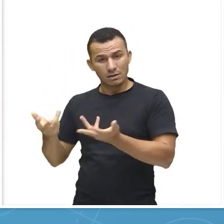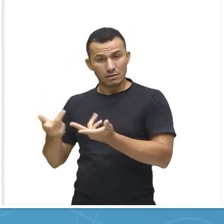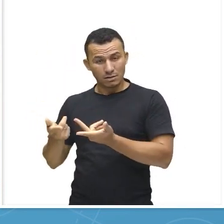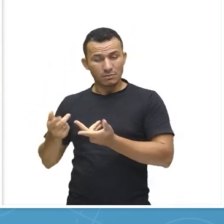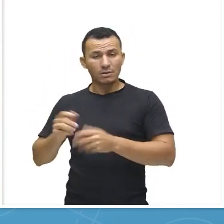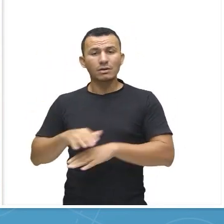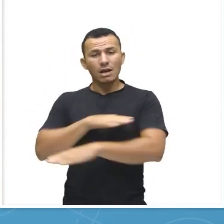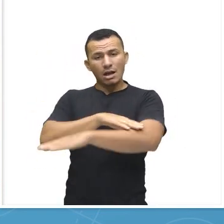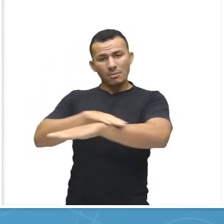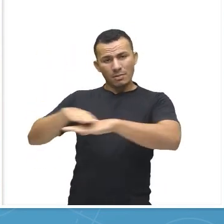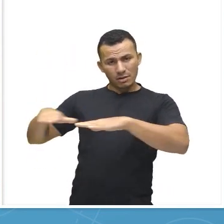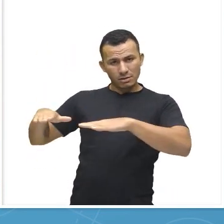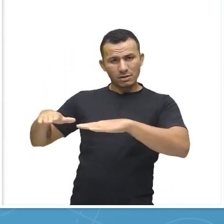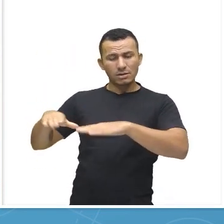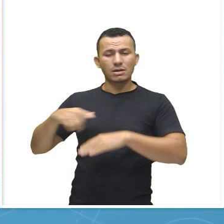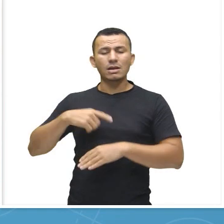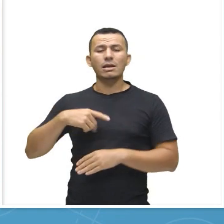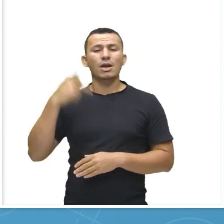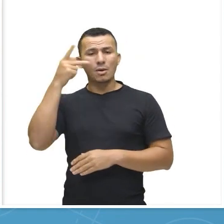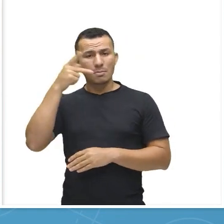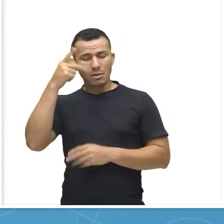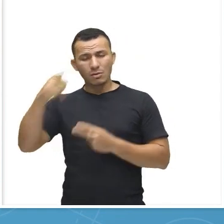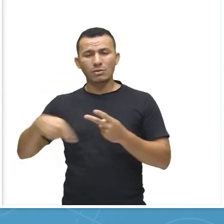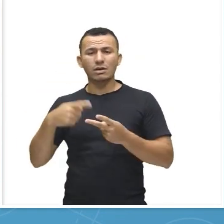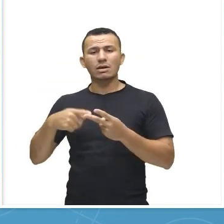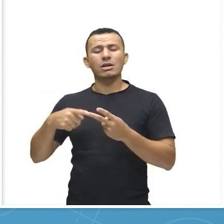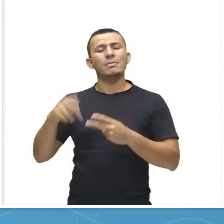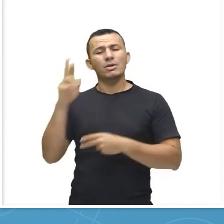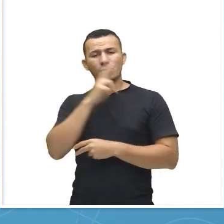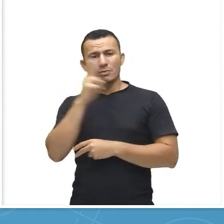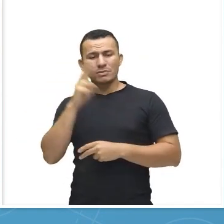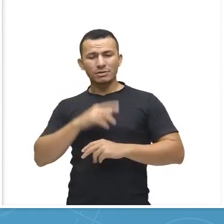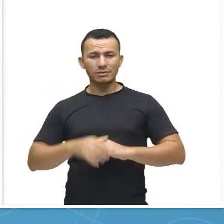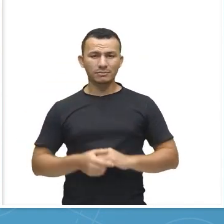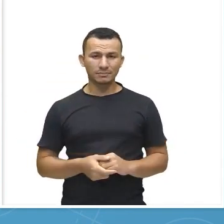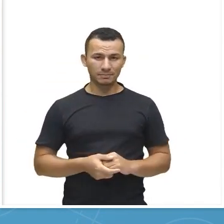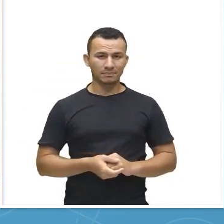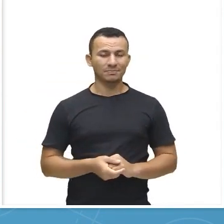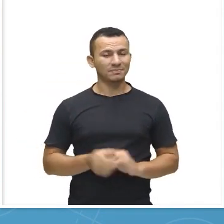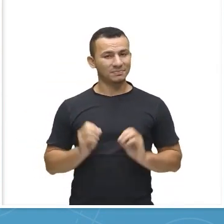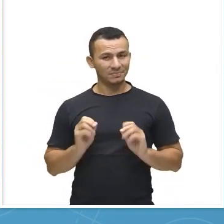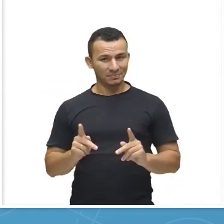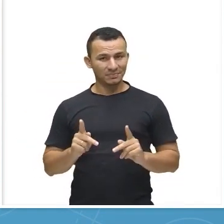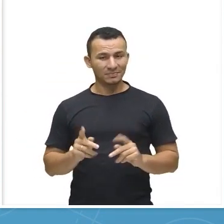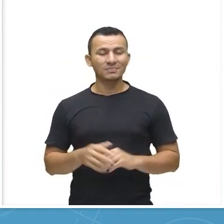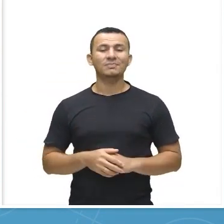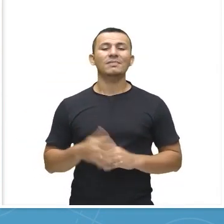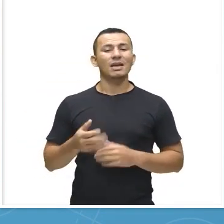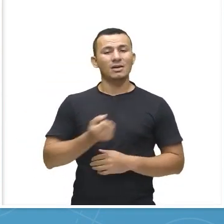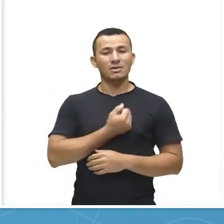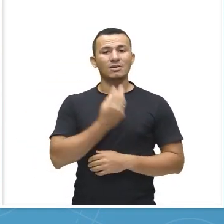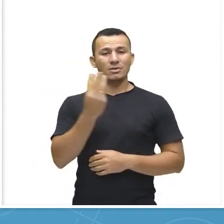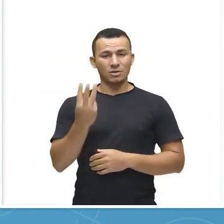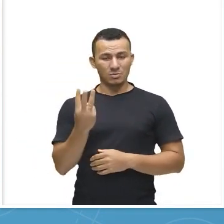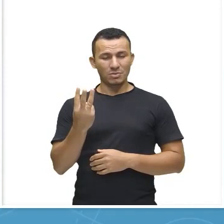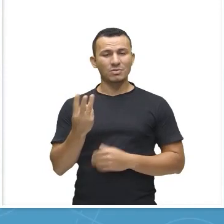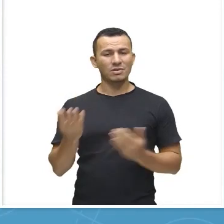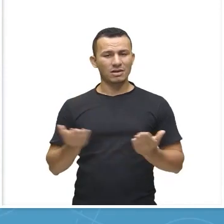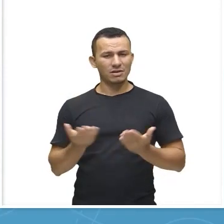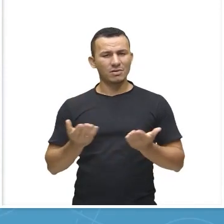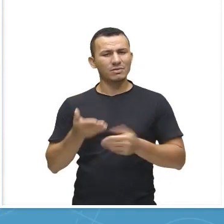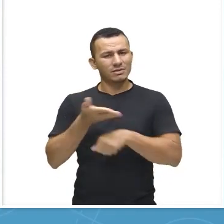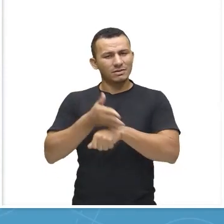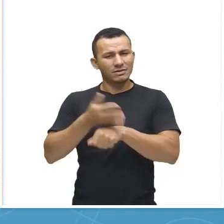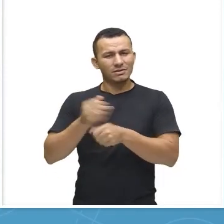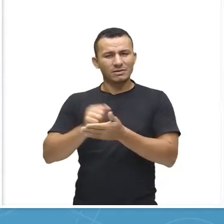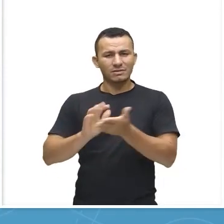planície germano-polonesa e a planície russa. Tá bom? Essa foi a nossa terceira questão do nosso Praticando de